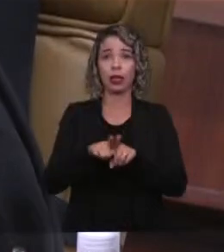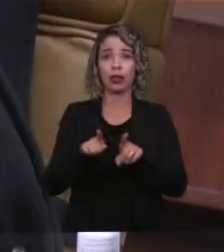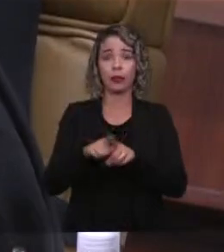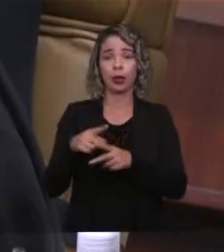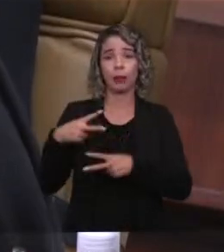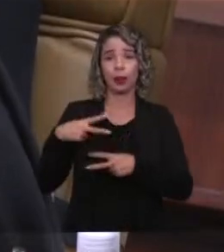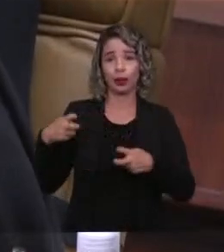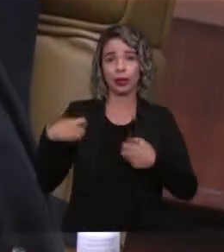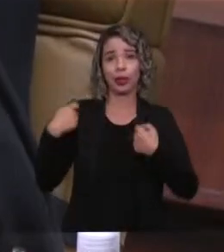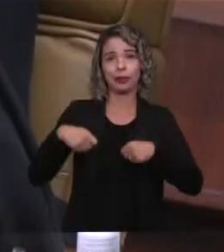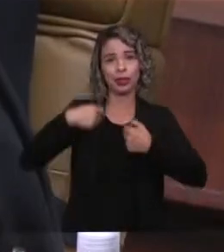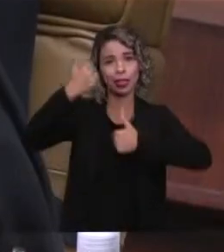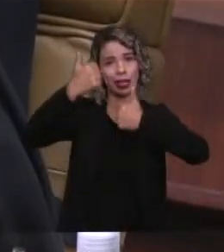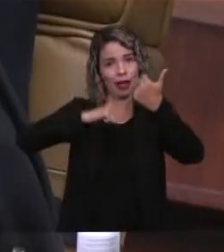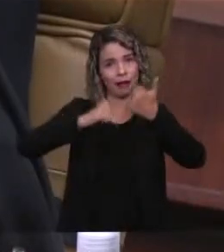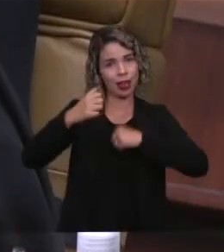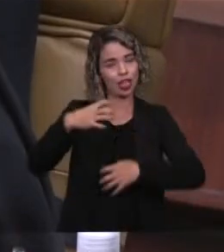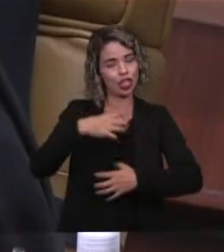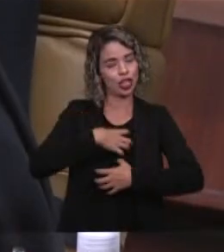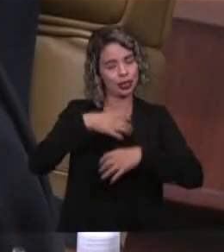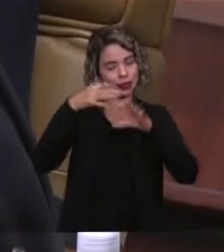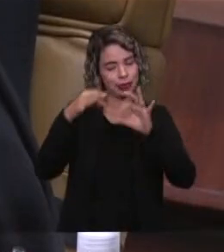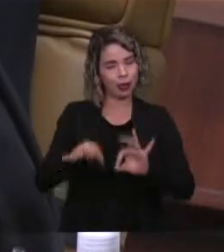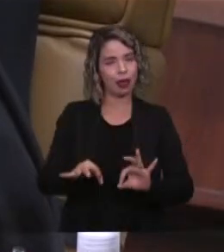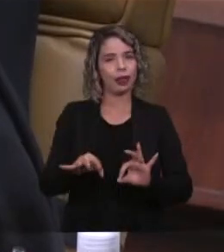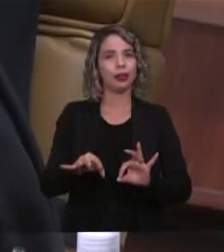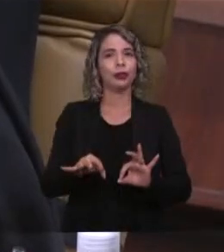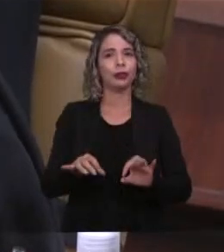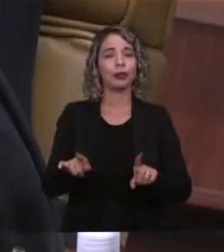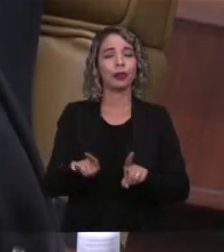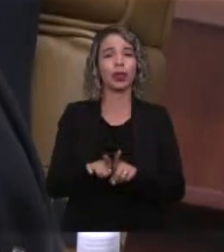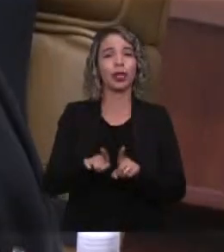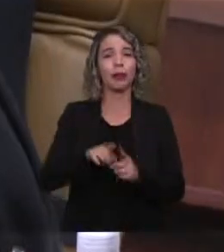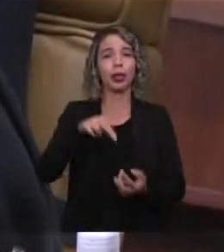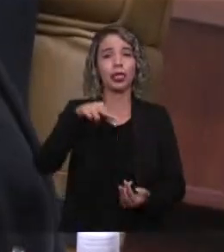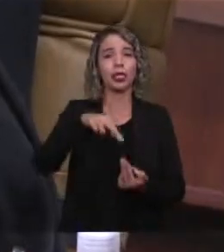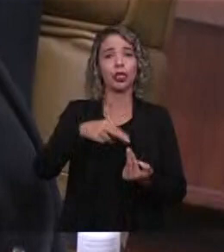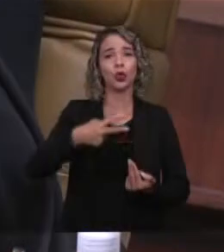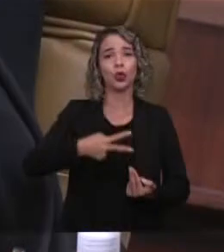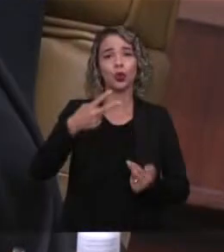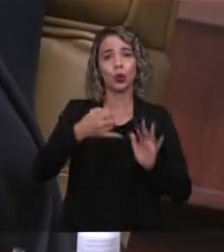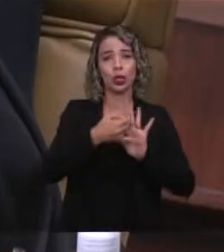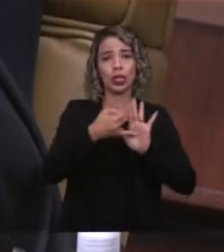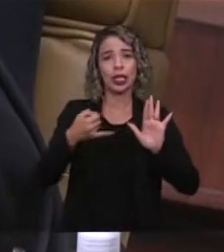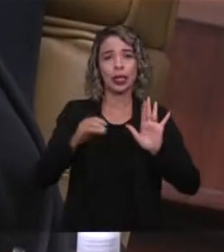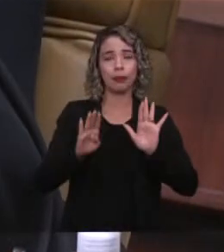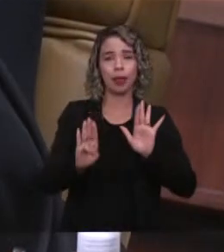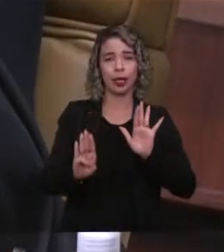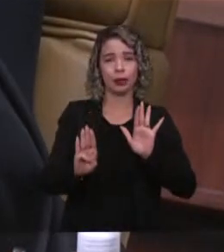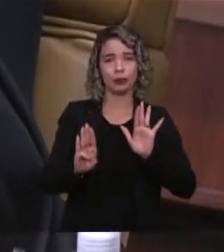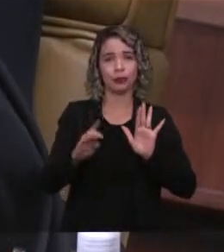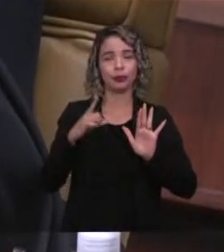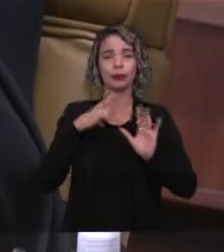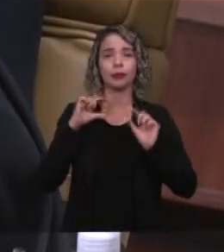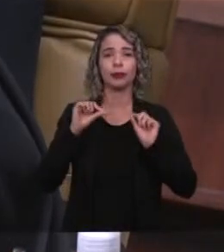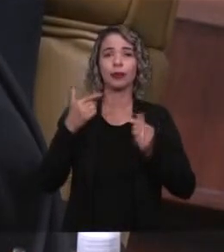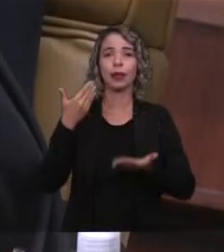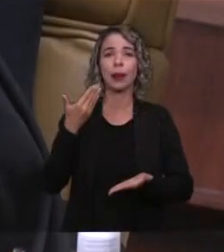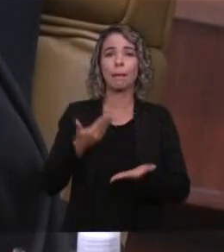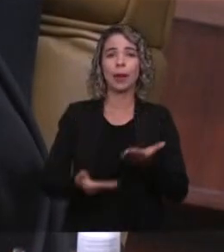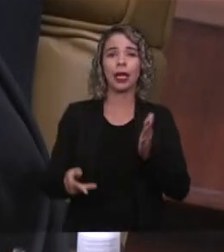nos meios próprios e correspondentes. Inciso 2, a linha B. A perda em favor da